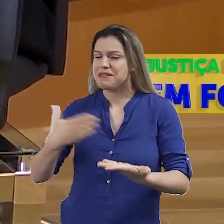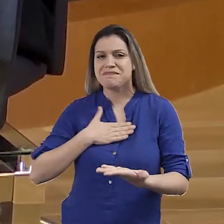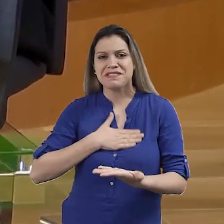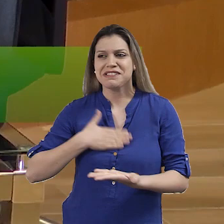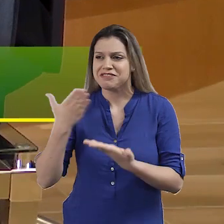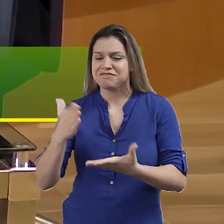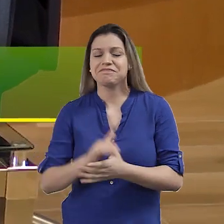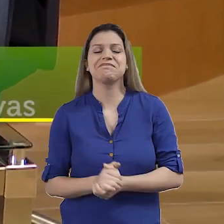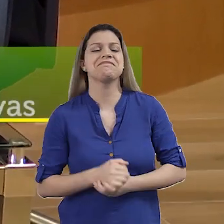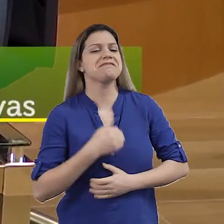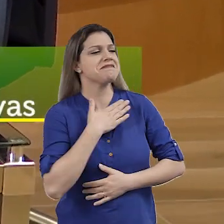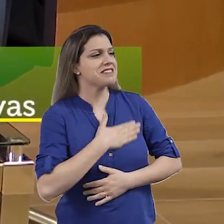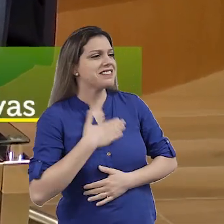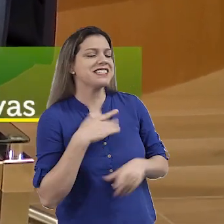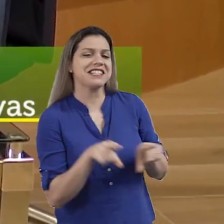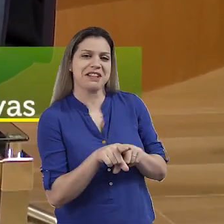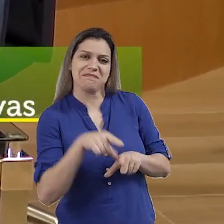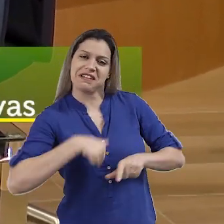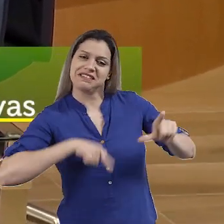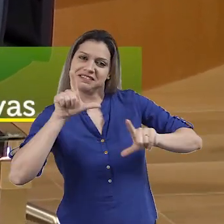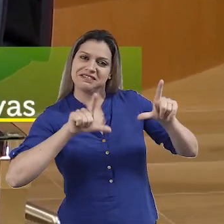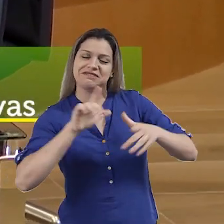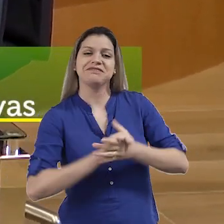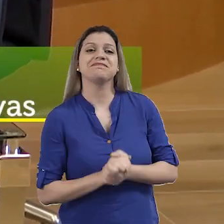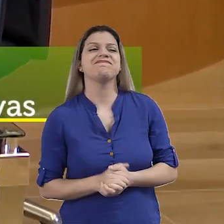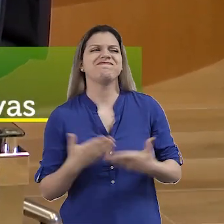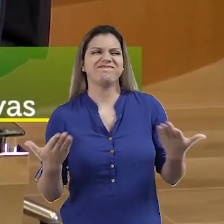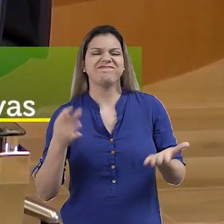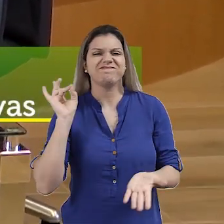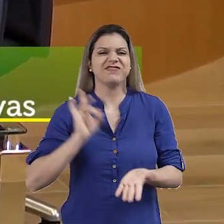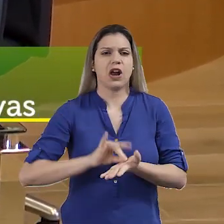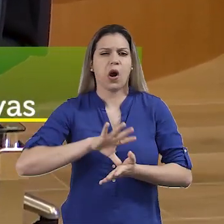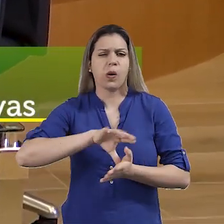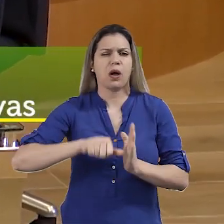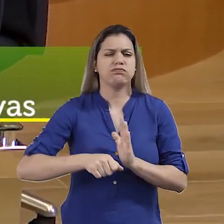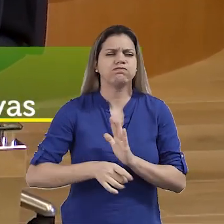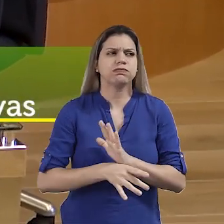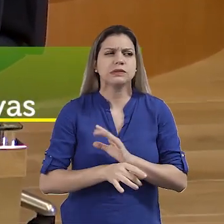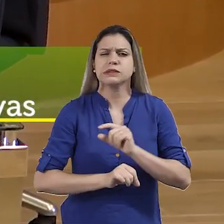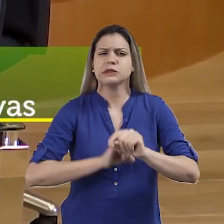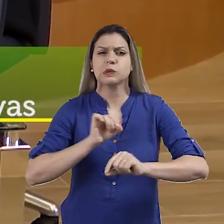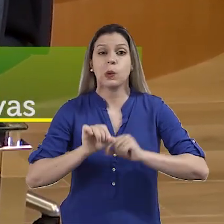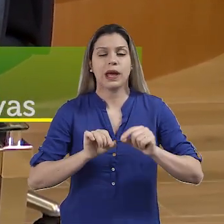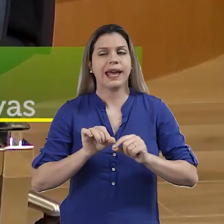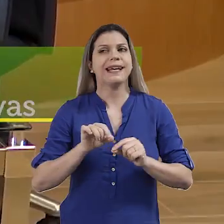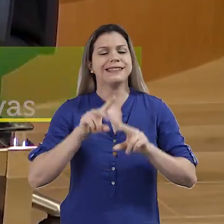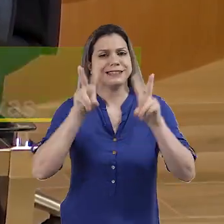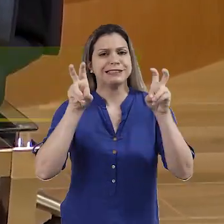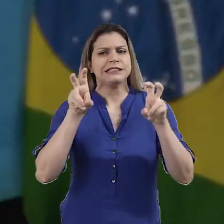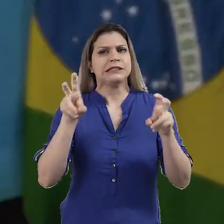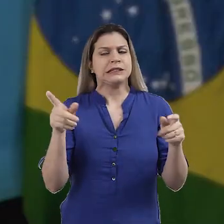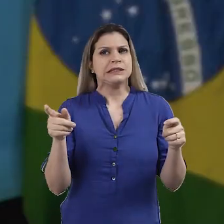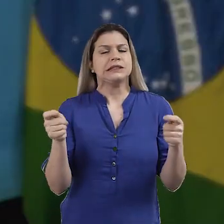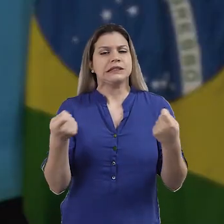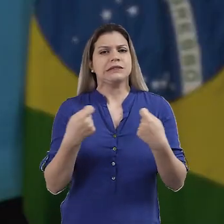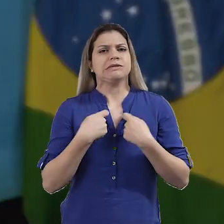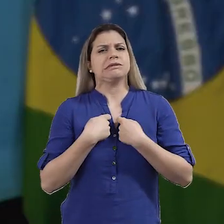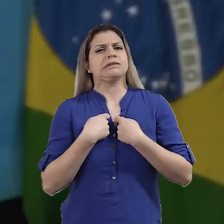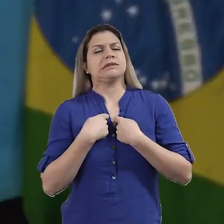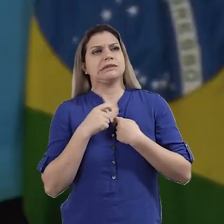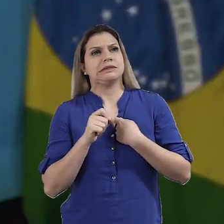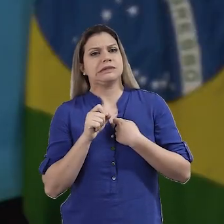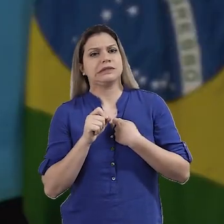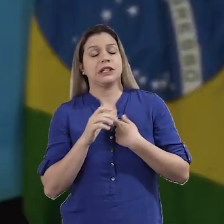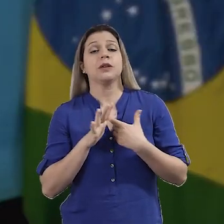um prazer, uma satisfação participar desse programa. E realmente a corrupção é um assunto que nos afeta. Foi divulgada